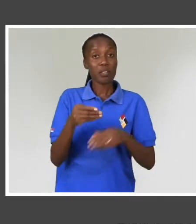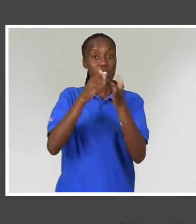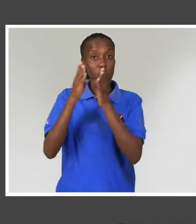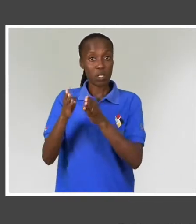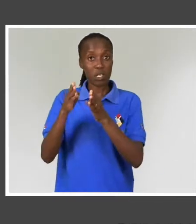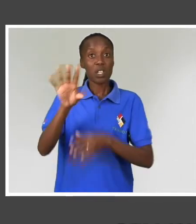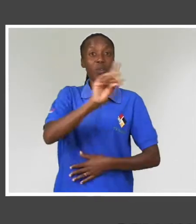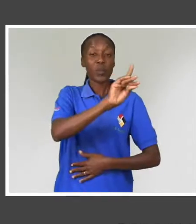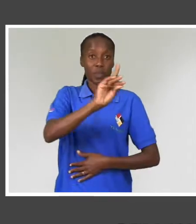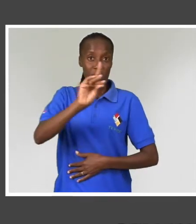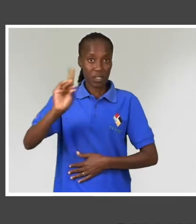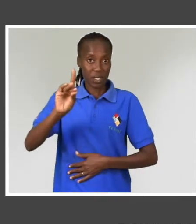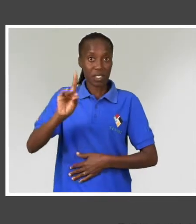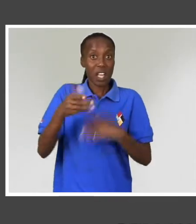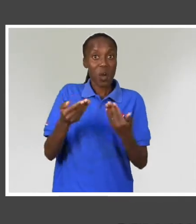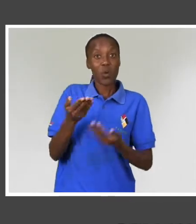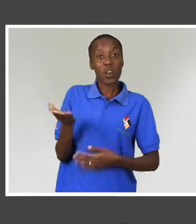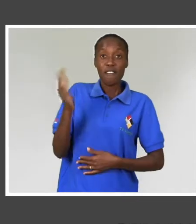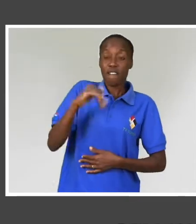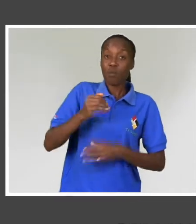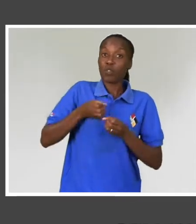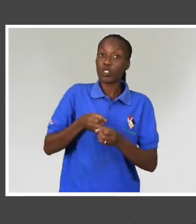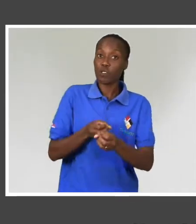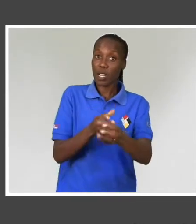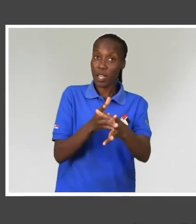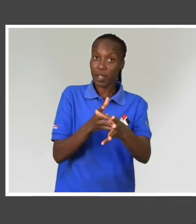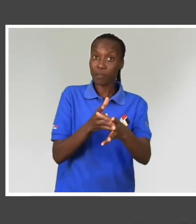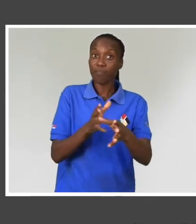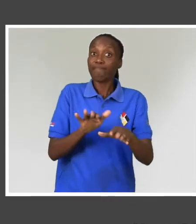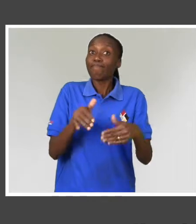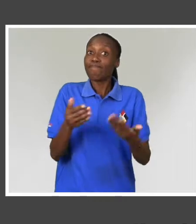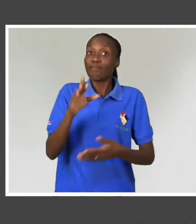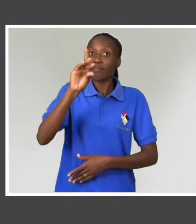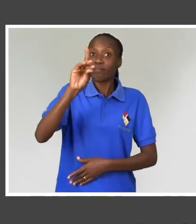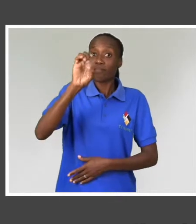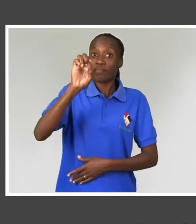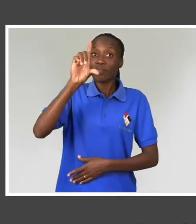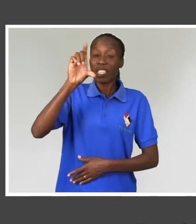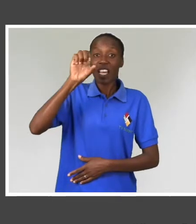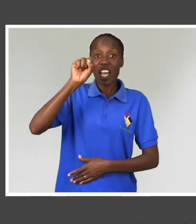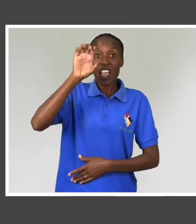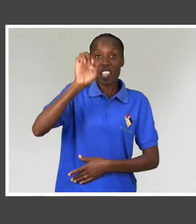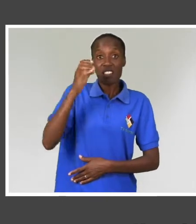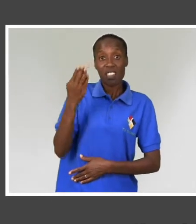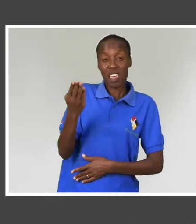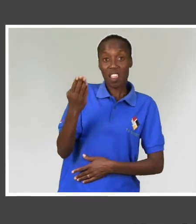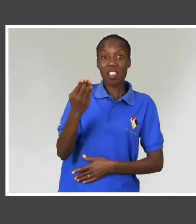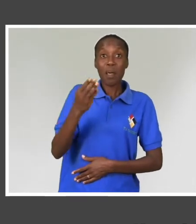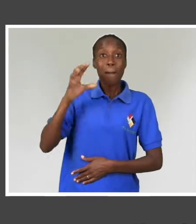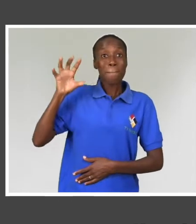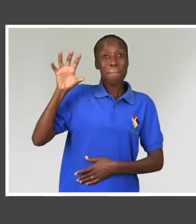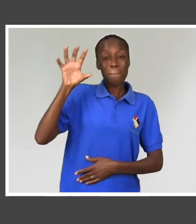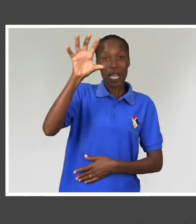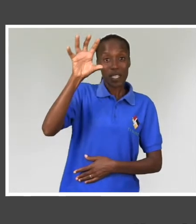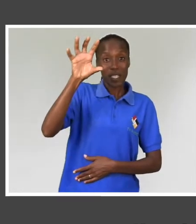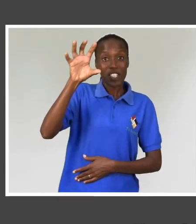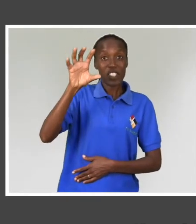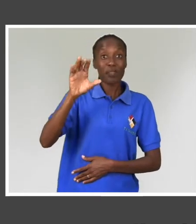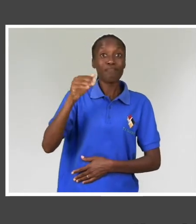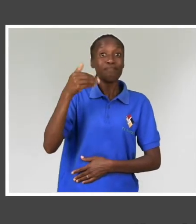dessas pessoas com deficiência. Neste momento, falar com Delsi Romeno, que ele é da